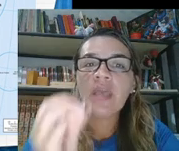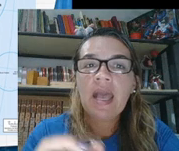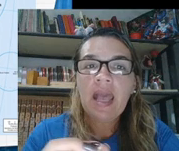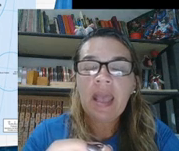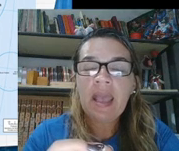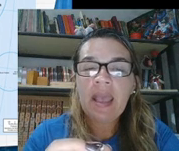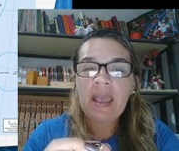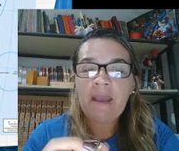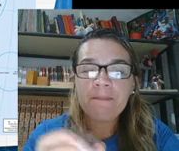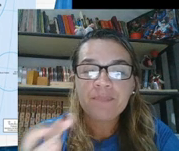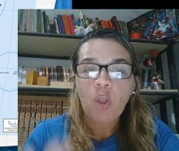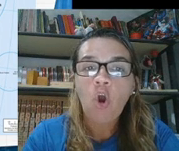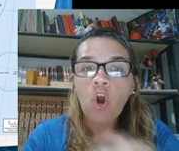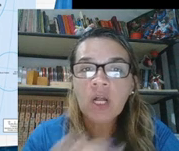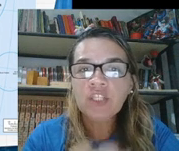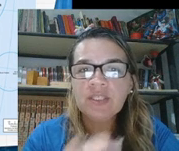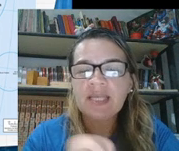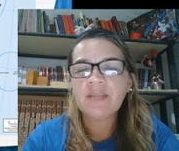foi